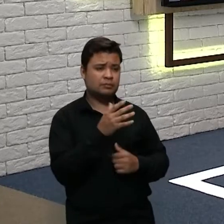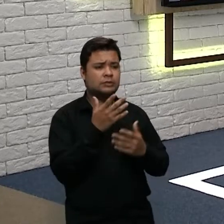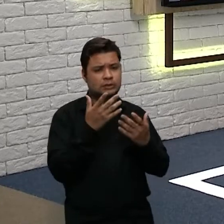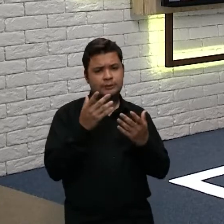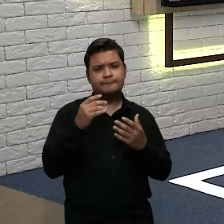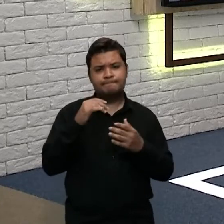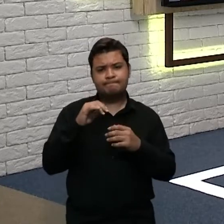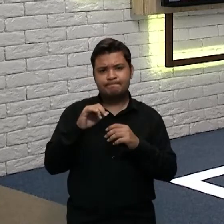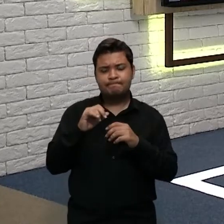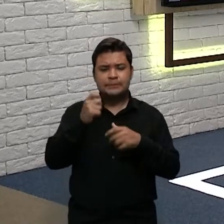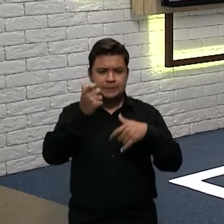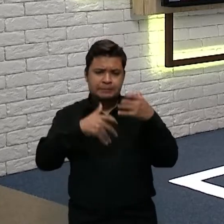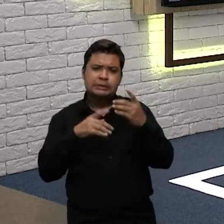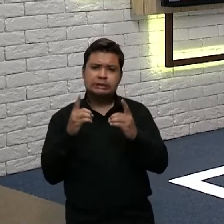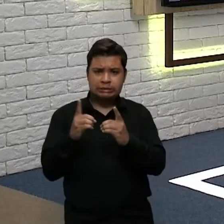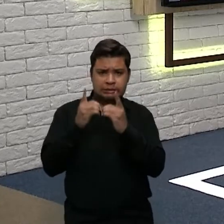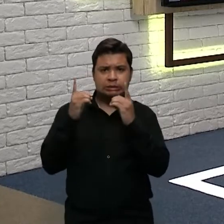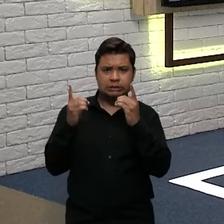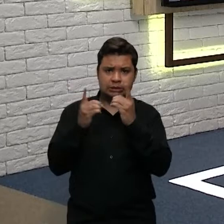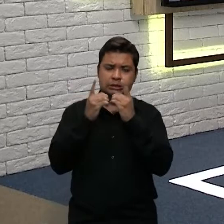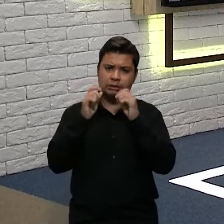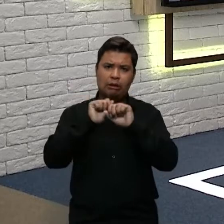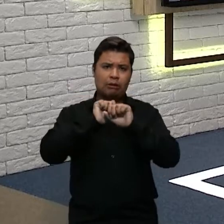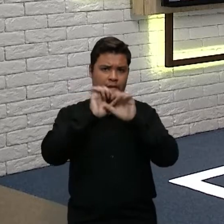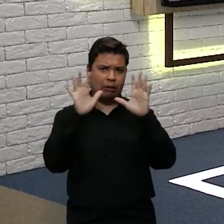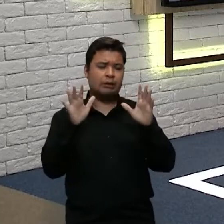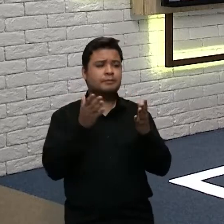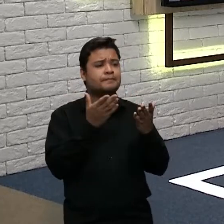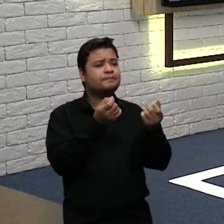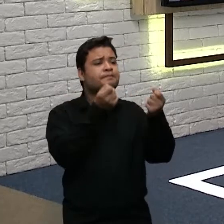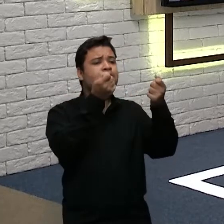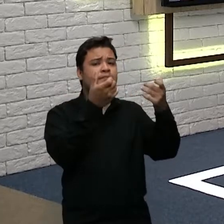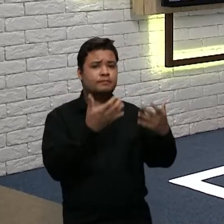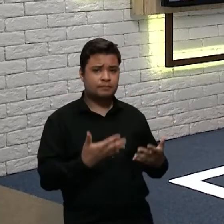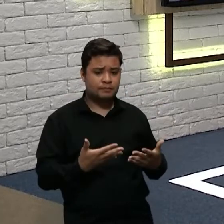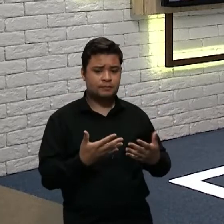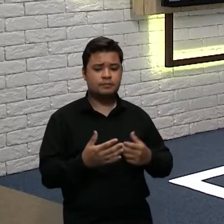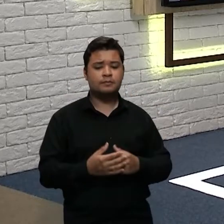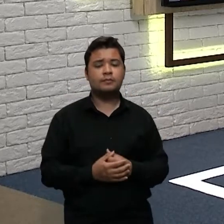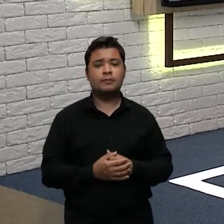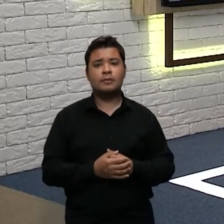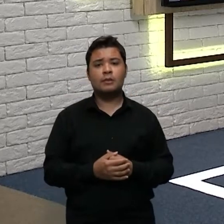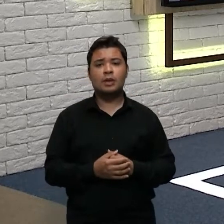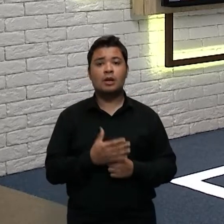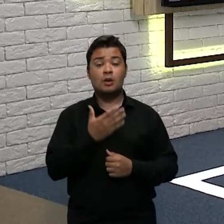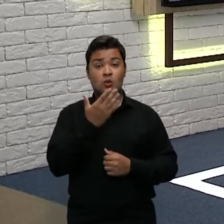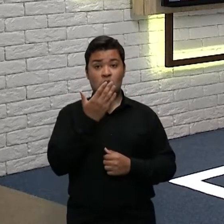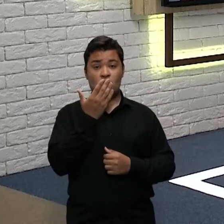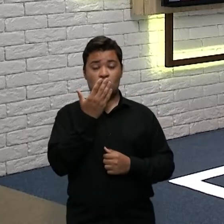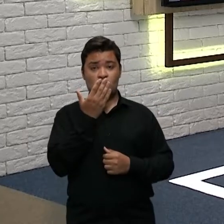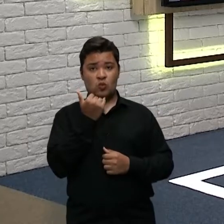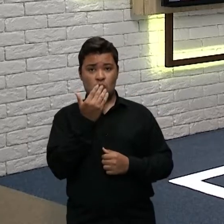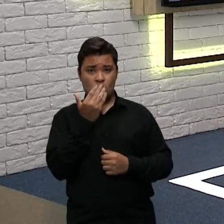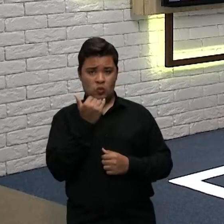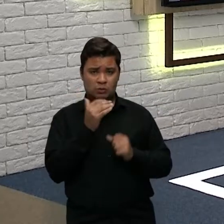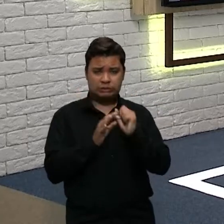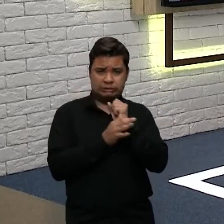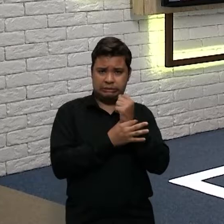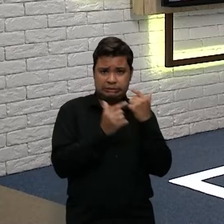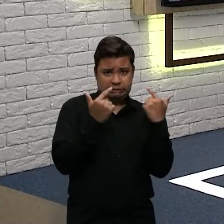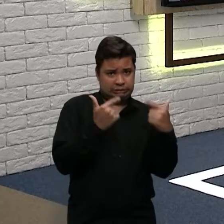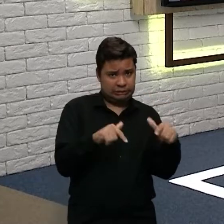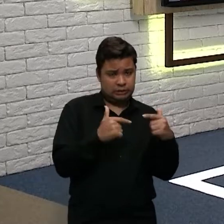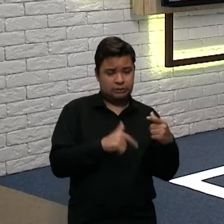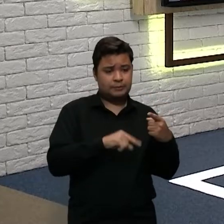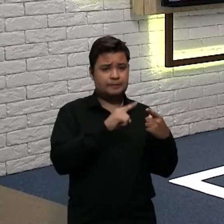telespectadores, por favor, professora Jéssica, você pode diferenciar o que é a insegurança alimentar leve,